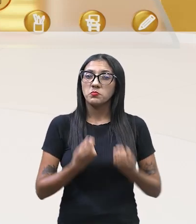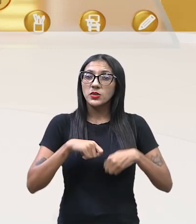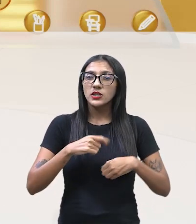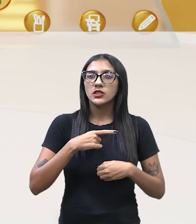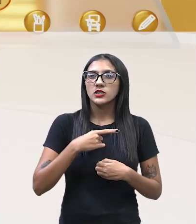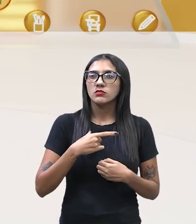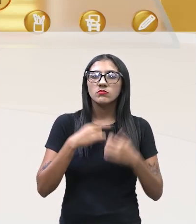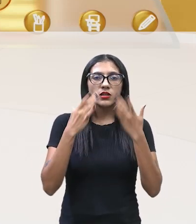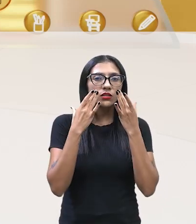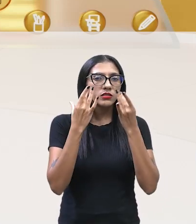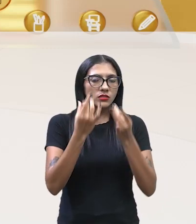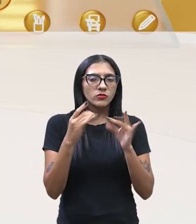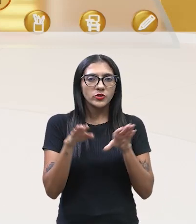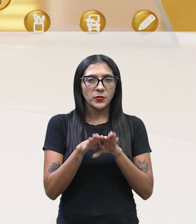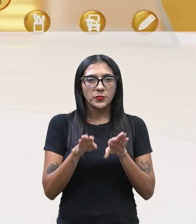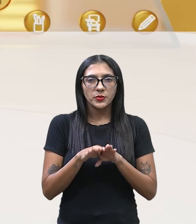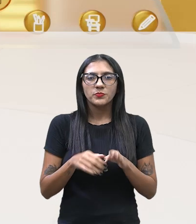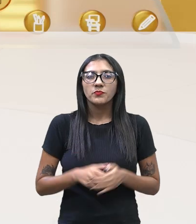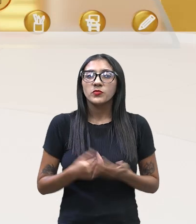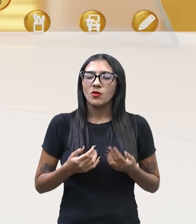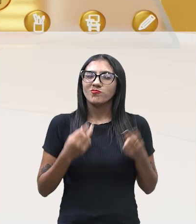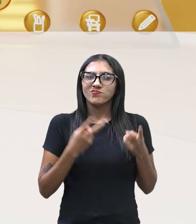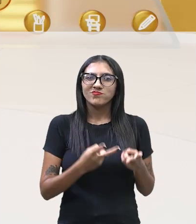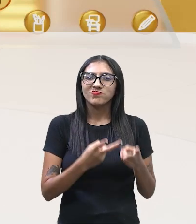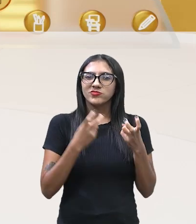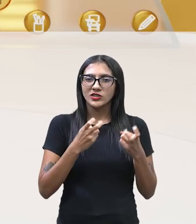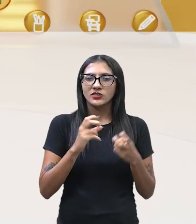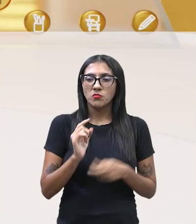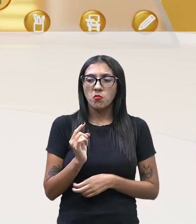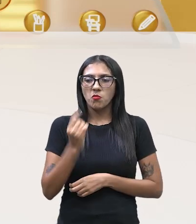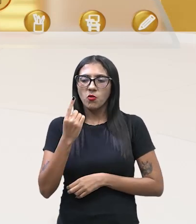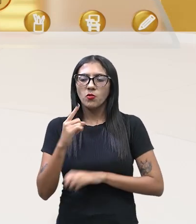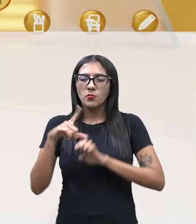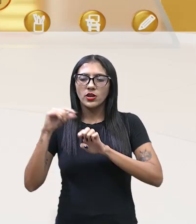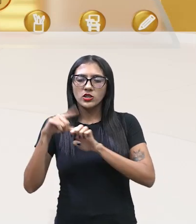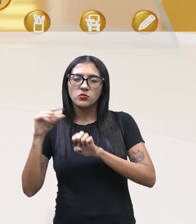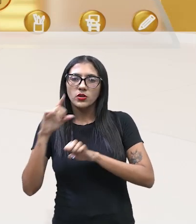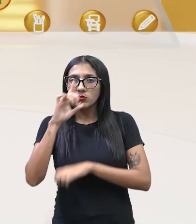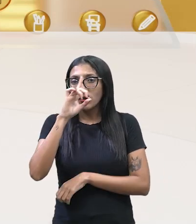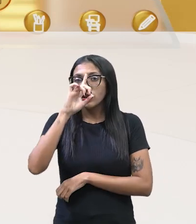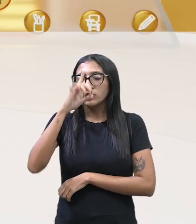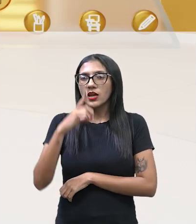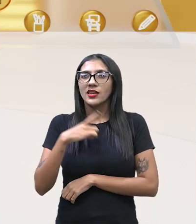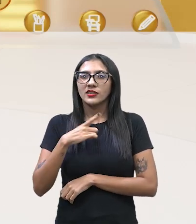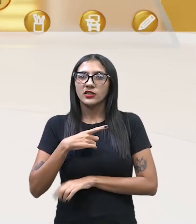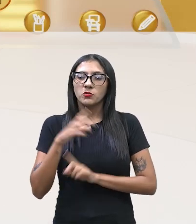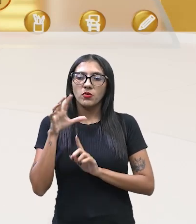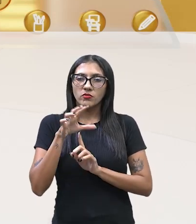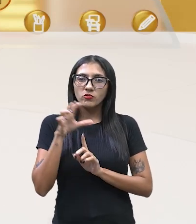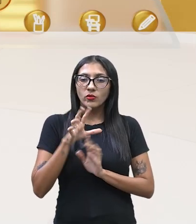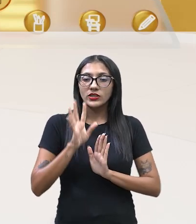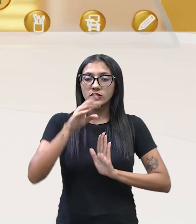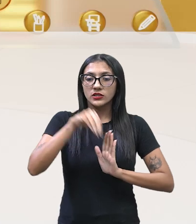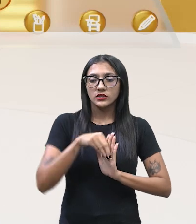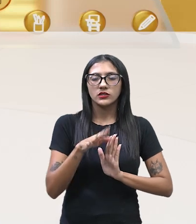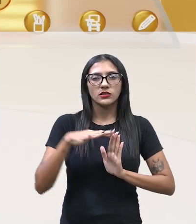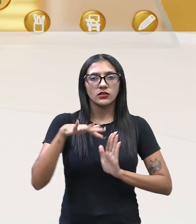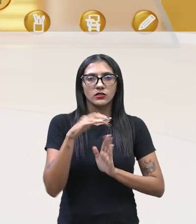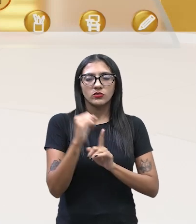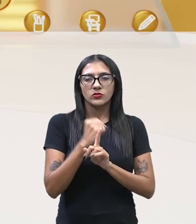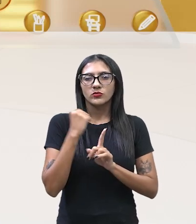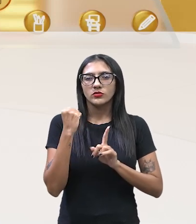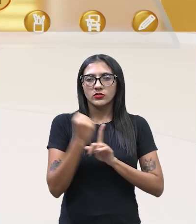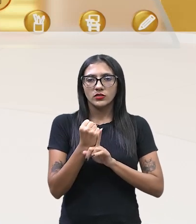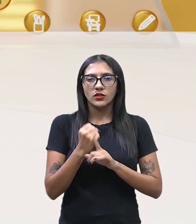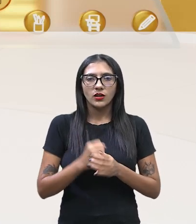ser observado. Então, olha só o que um empreendimento pode gerar de impacto dentro de uma sociedade, não só